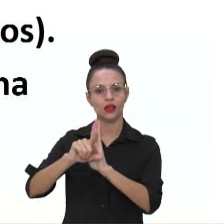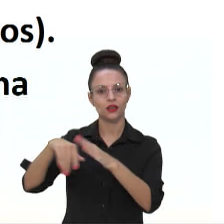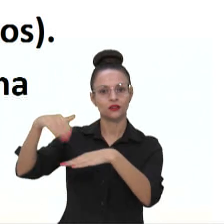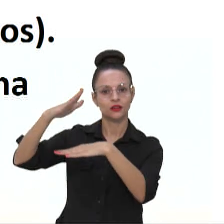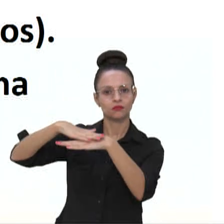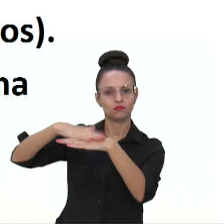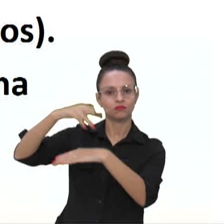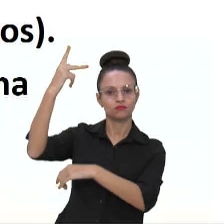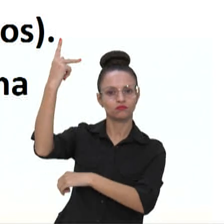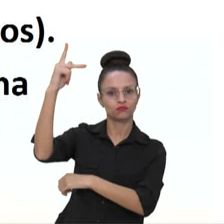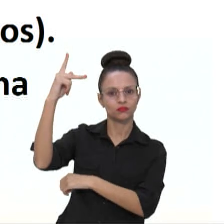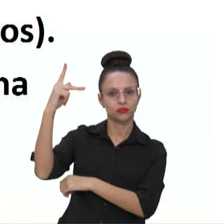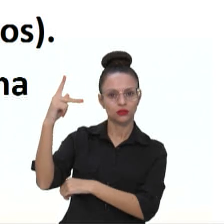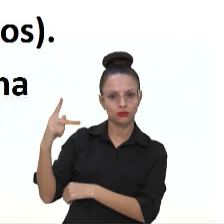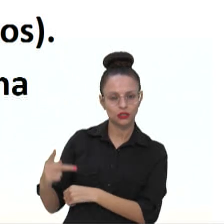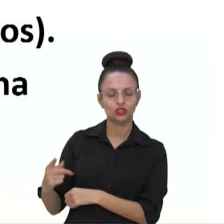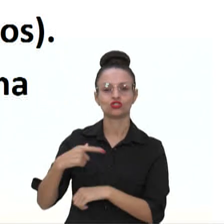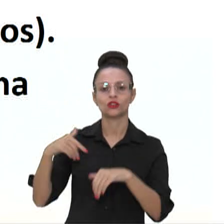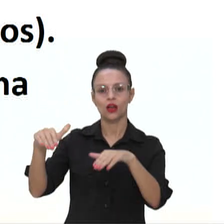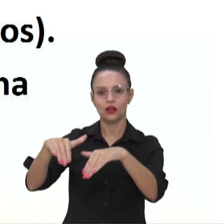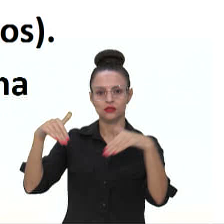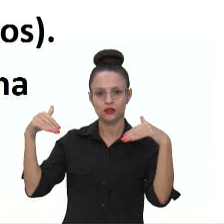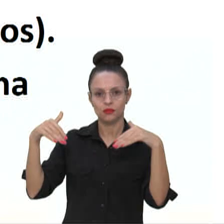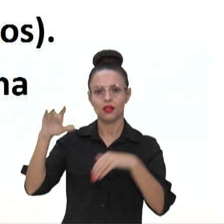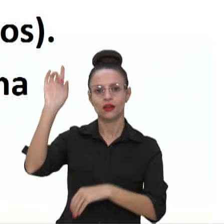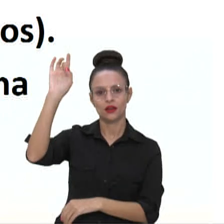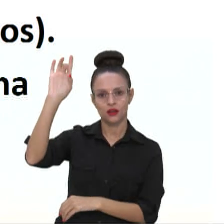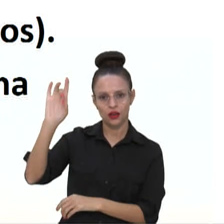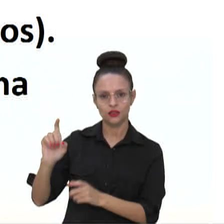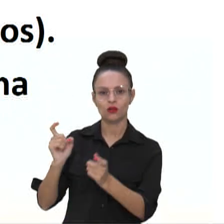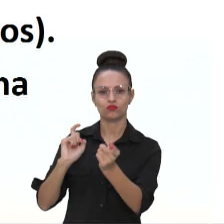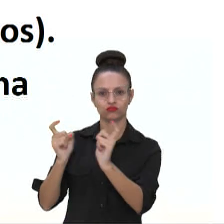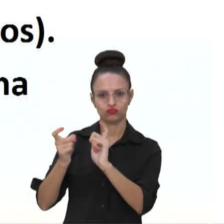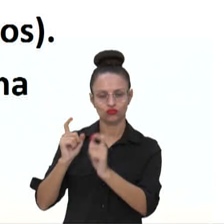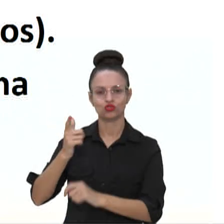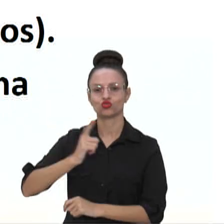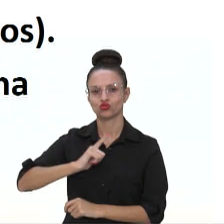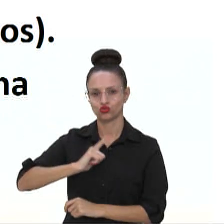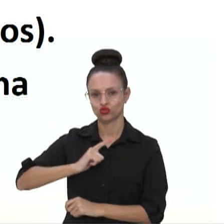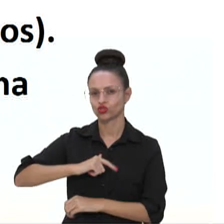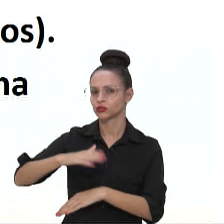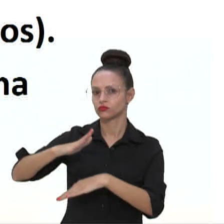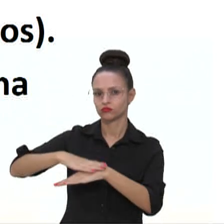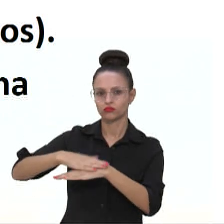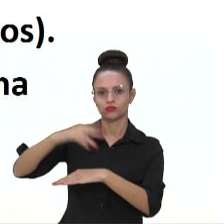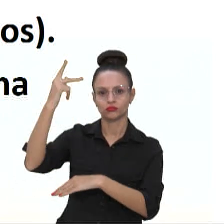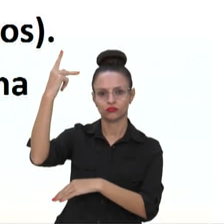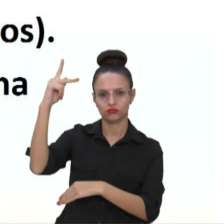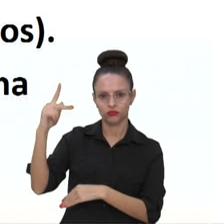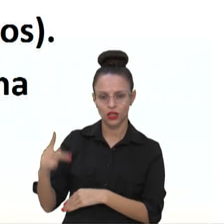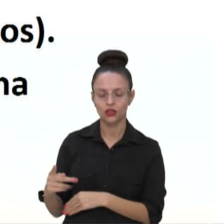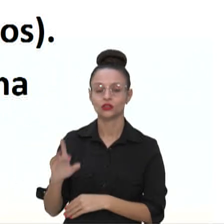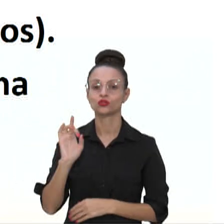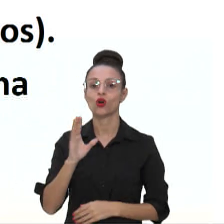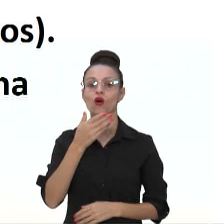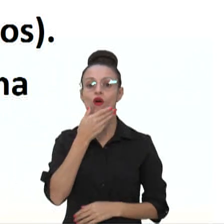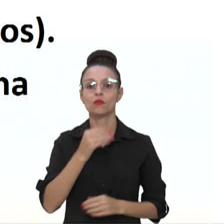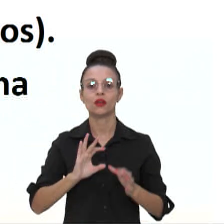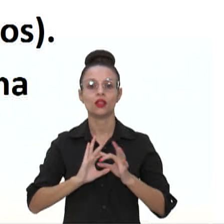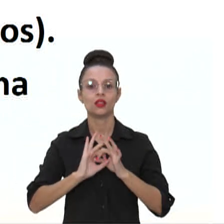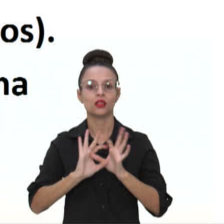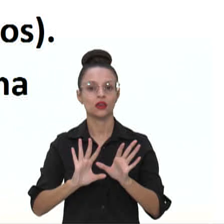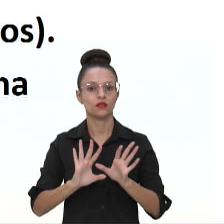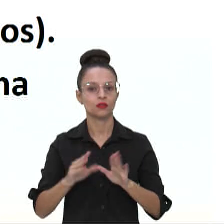cada colônia tinha a sua assembleia, a sua reunião de colonos. Apenas homens livres participavam dessas